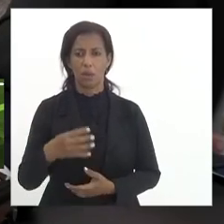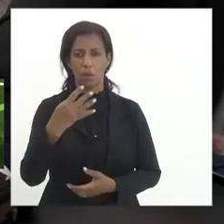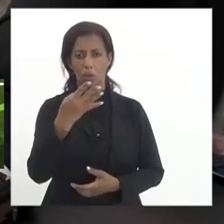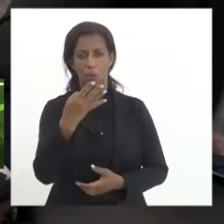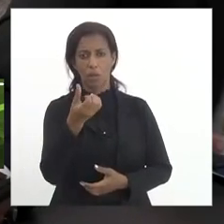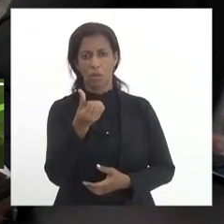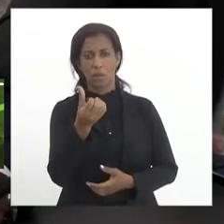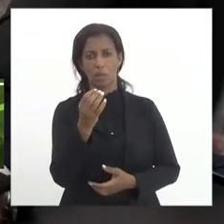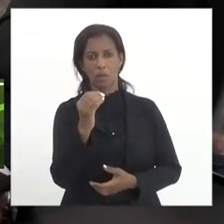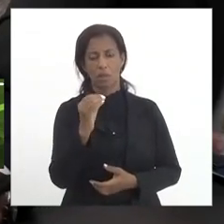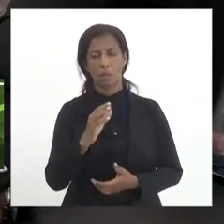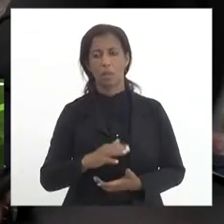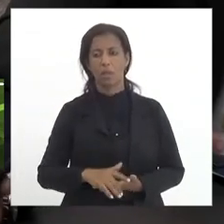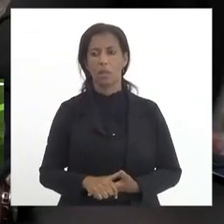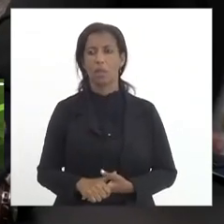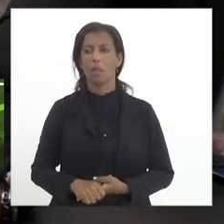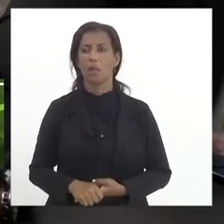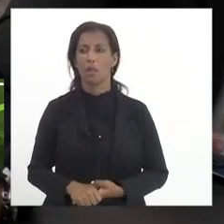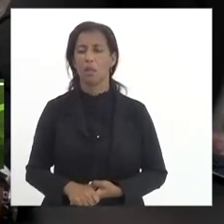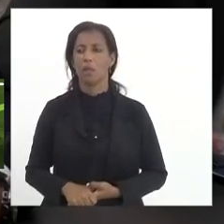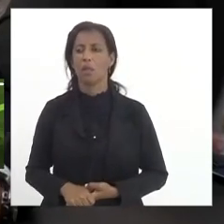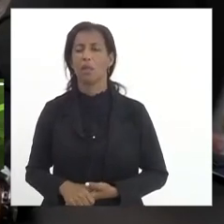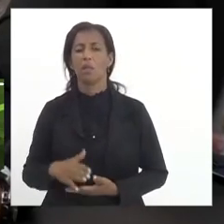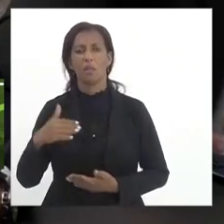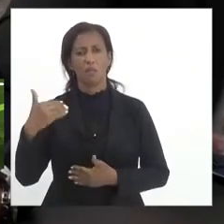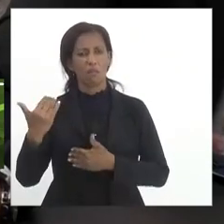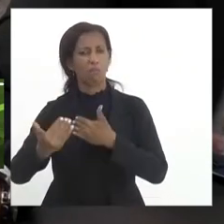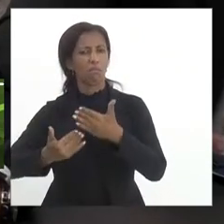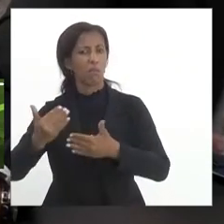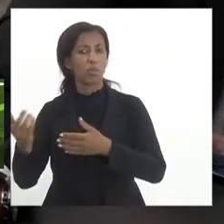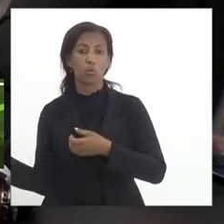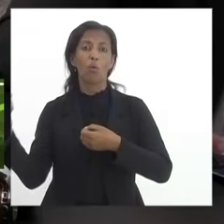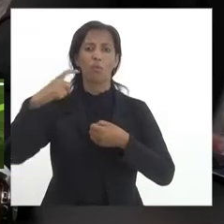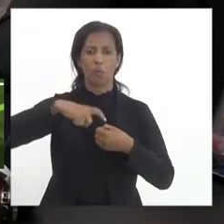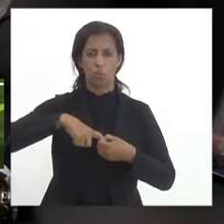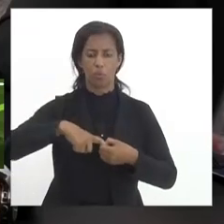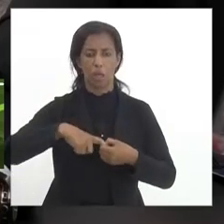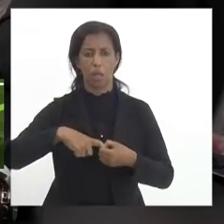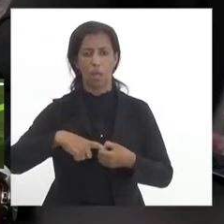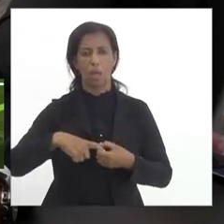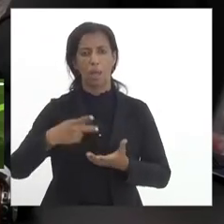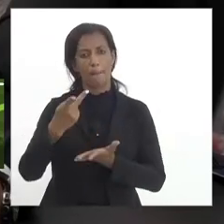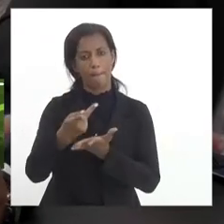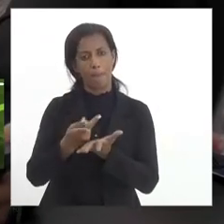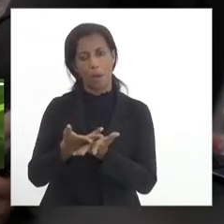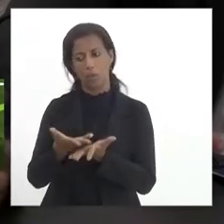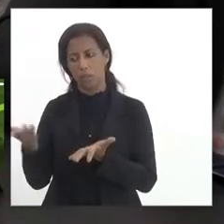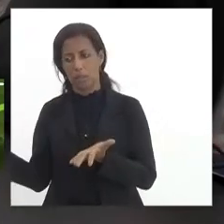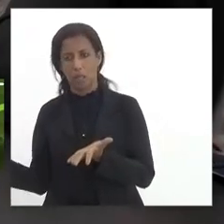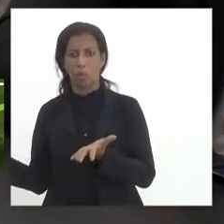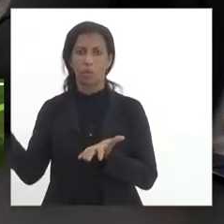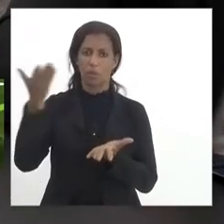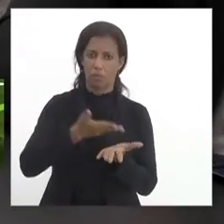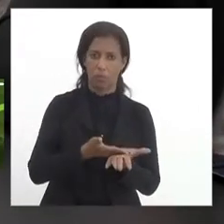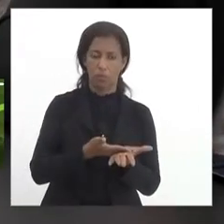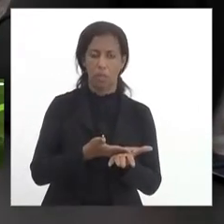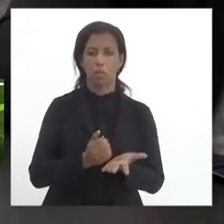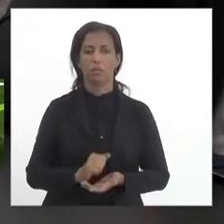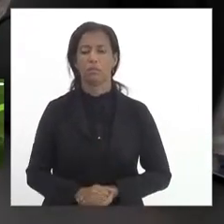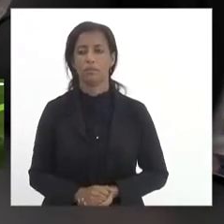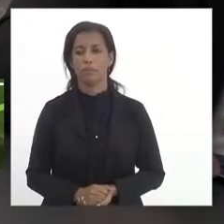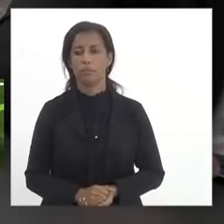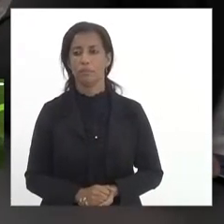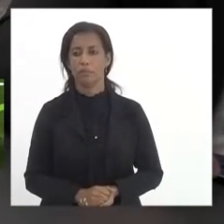de 19. Nós já tivemos alguns debates aqui com o deputado Valdec, só retornar, ele saiu de pauta e não retornou. Está volta a pauta